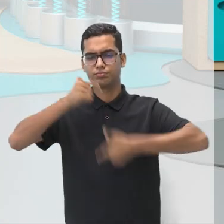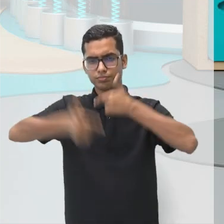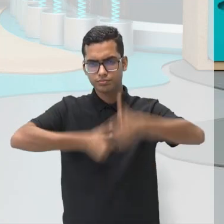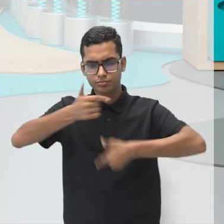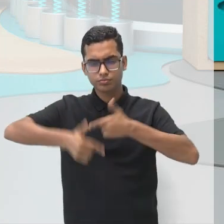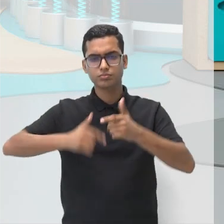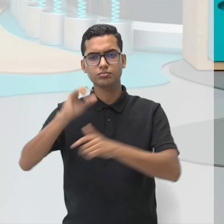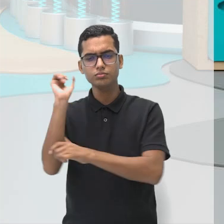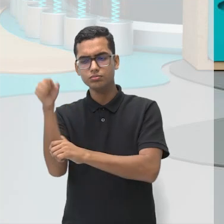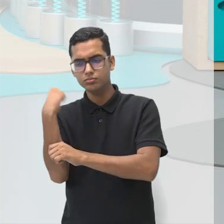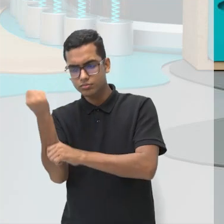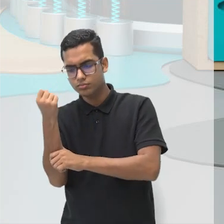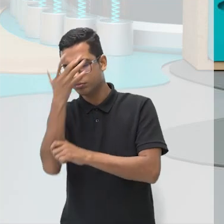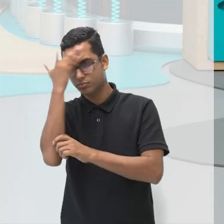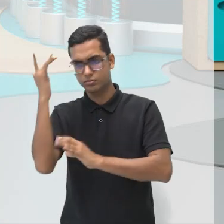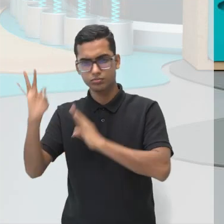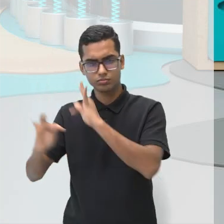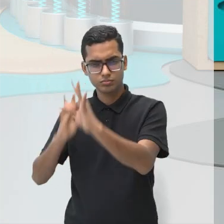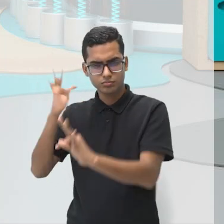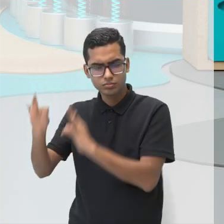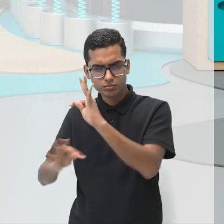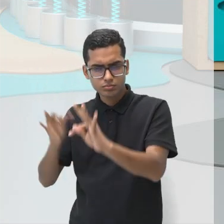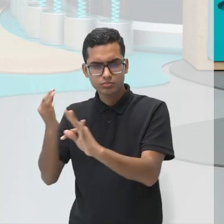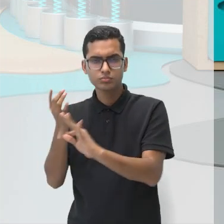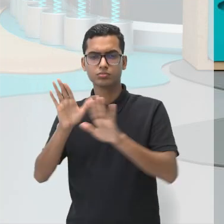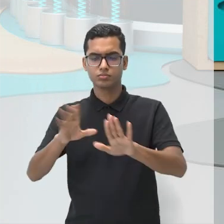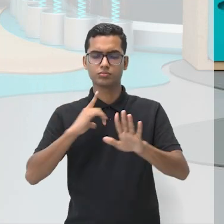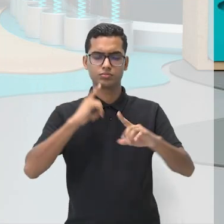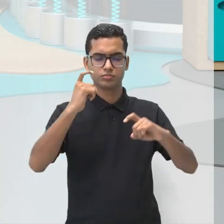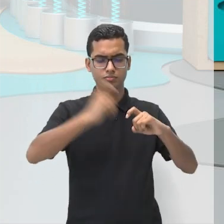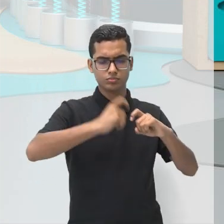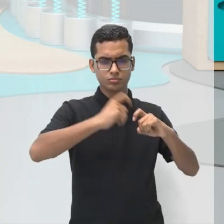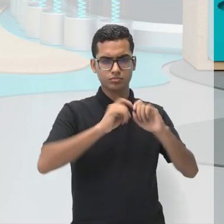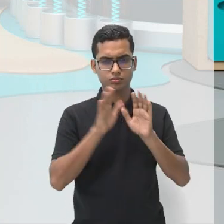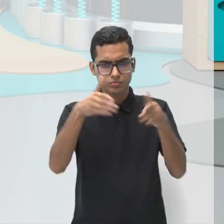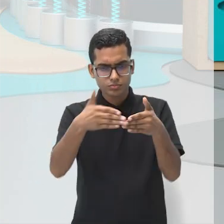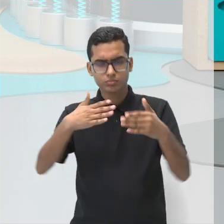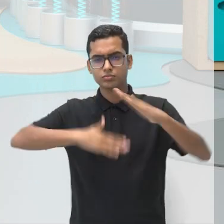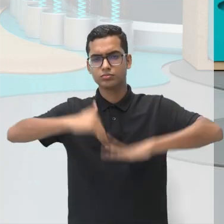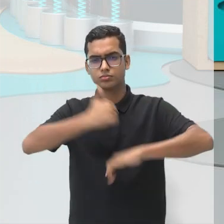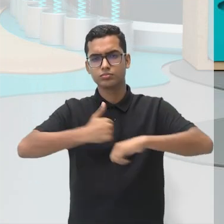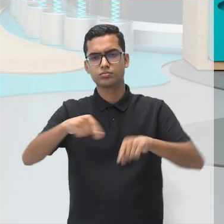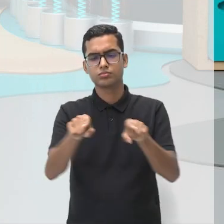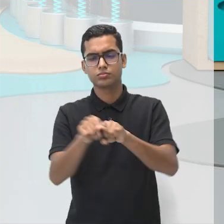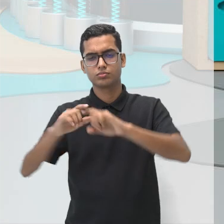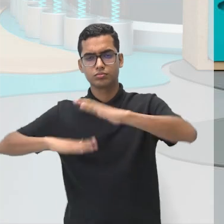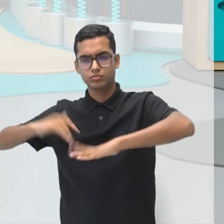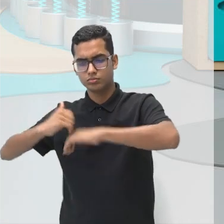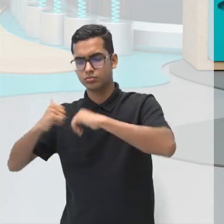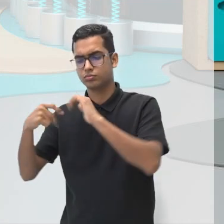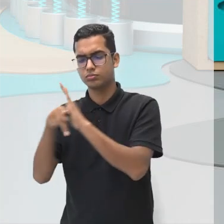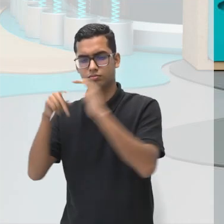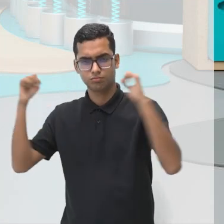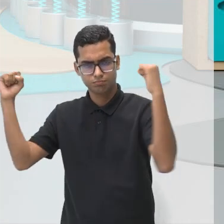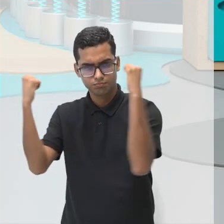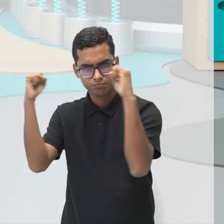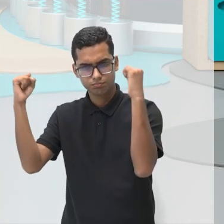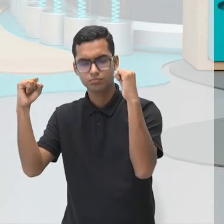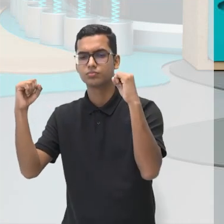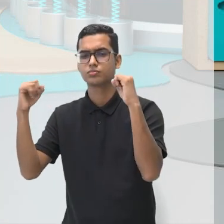O fisioterapeuta já vai ser aquele que vai tratar as lesões, o profissional de educação física é aquele que vai auxiliar